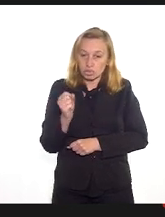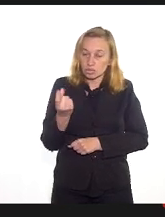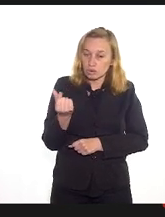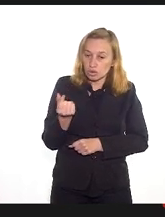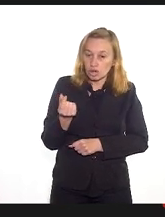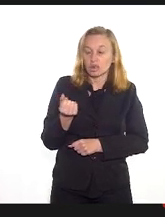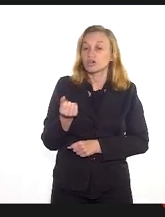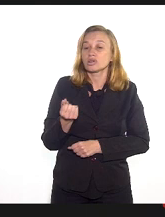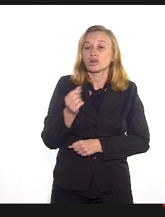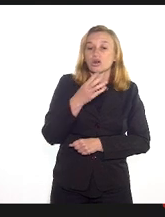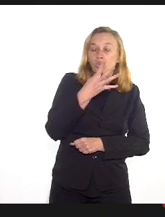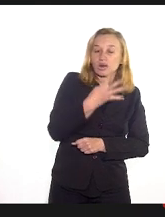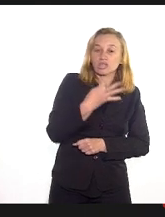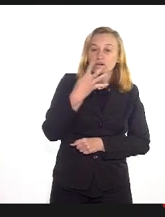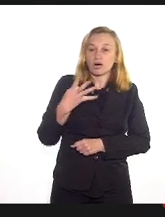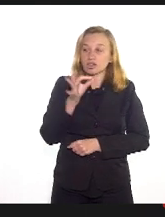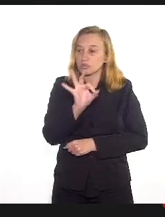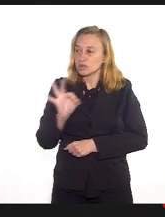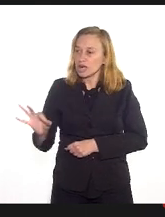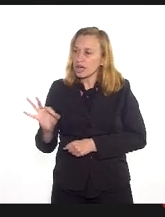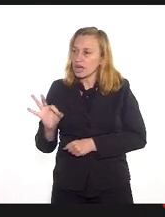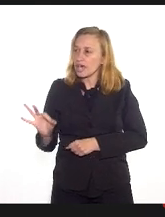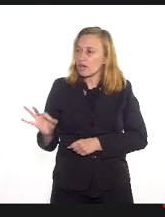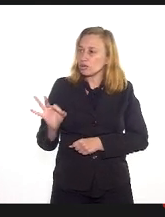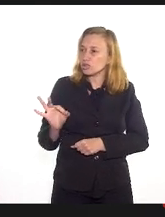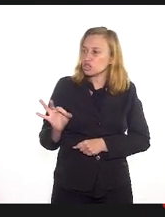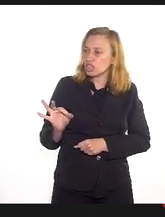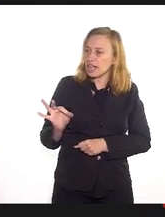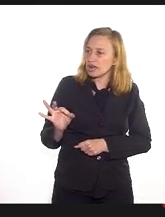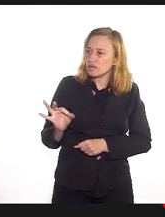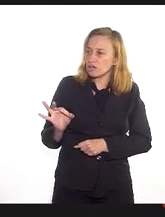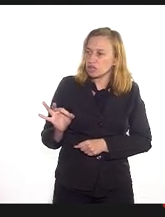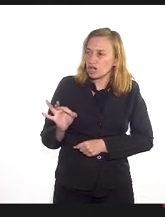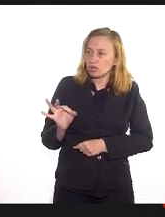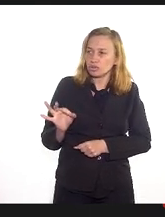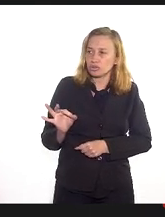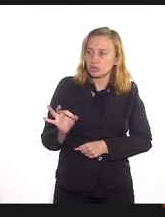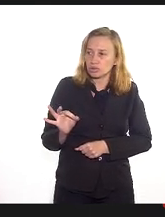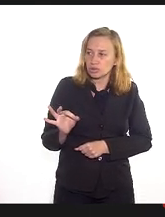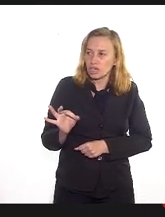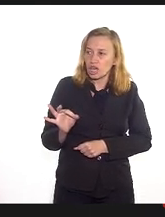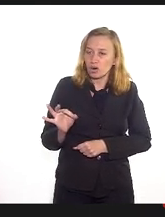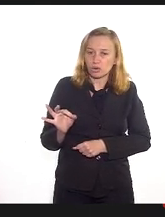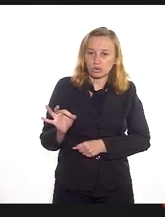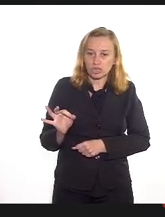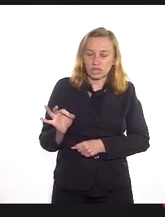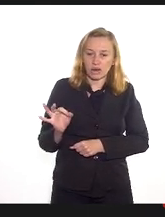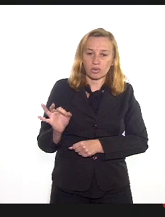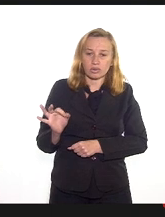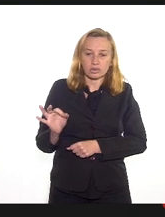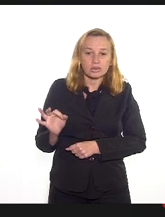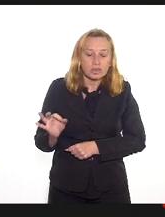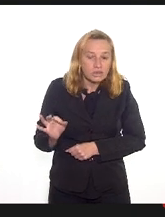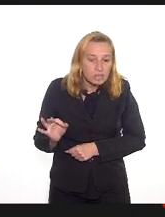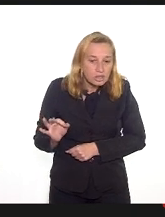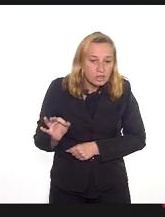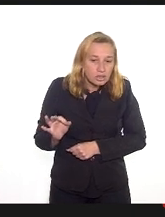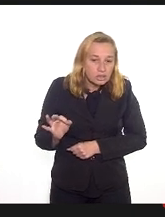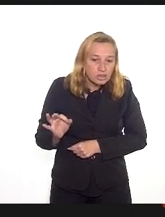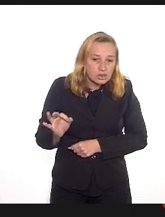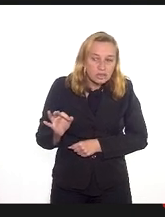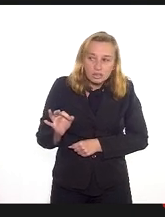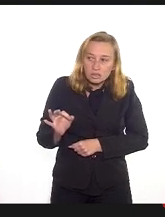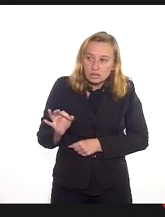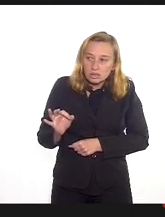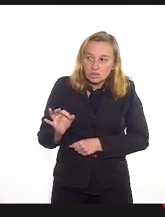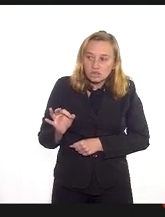de 44% de todo esse valor agregado vem desse segmento, turismo costeiro, esporte e lazer.